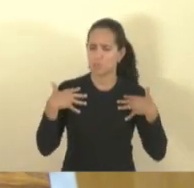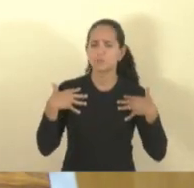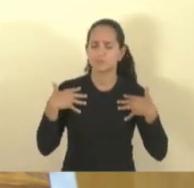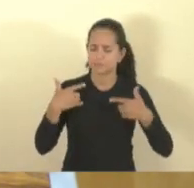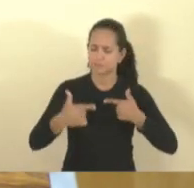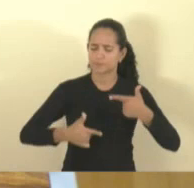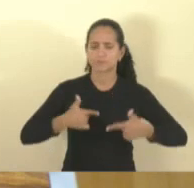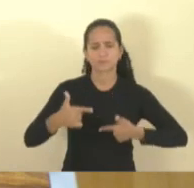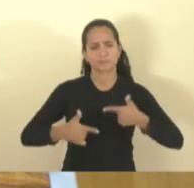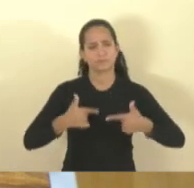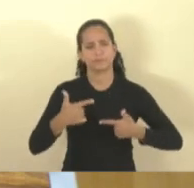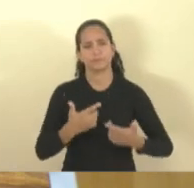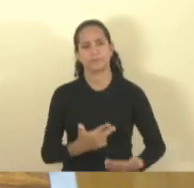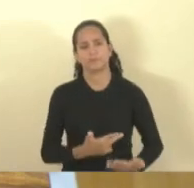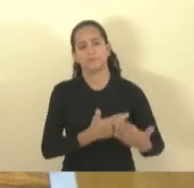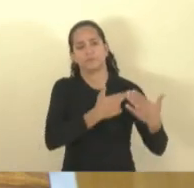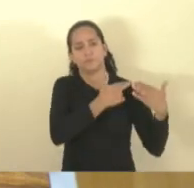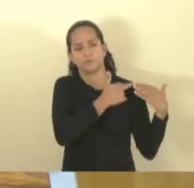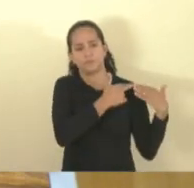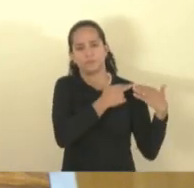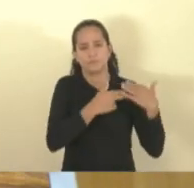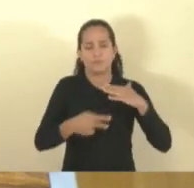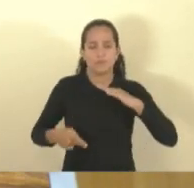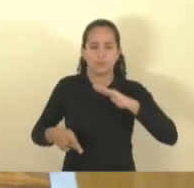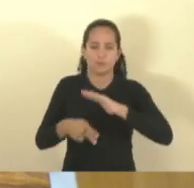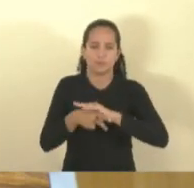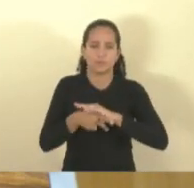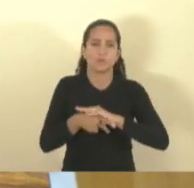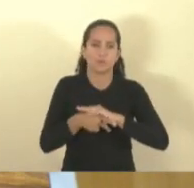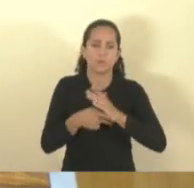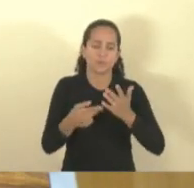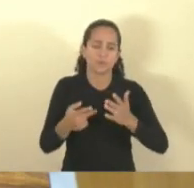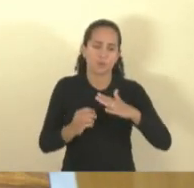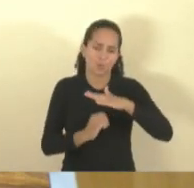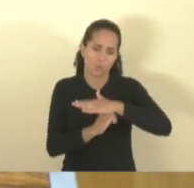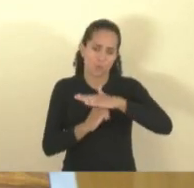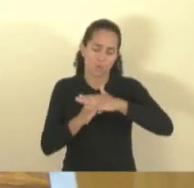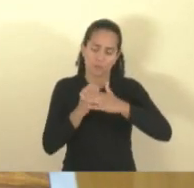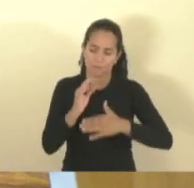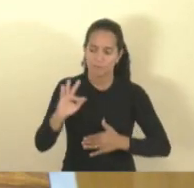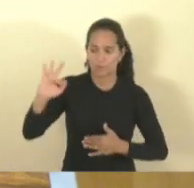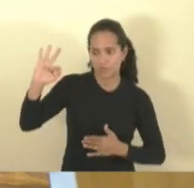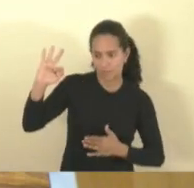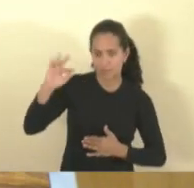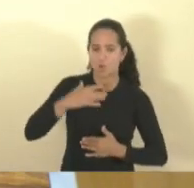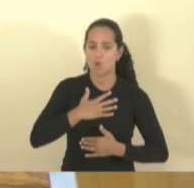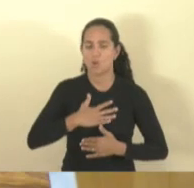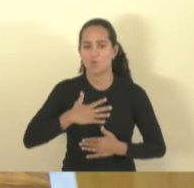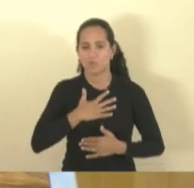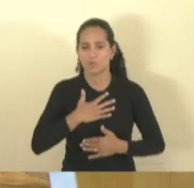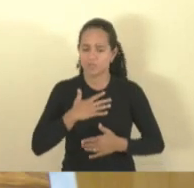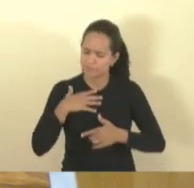de ter a responsabilidade por um órgão federal. E gostei tanto da carreira, deputada, que